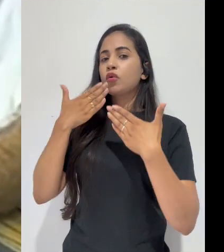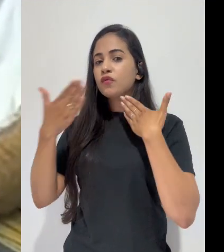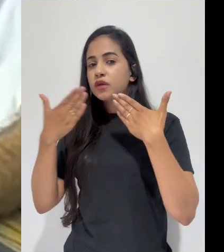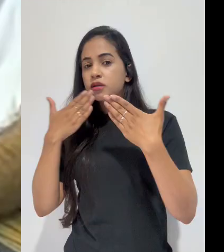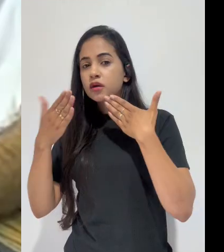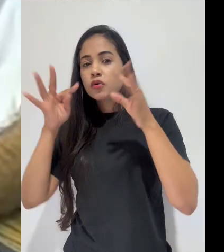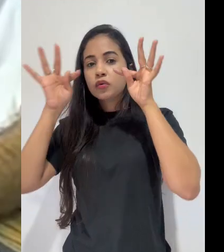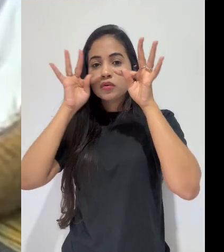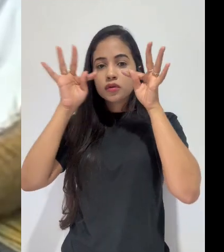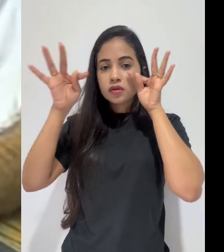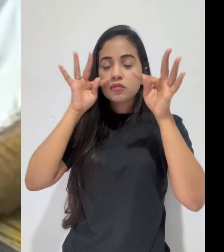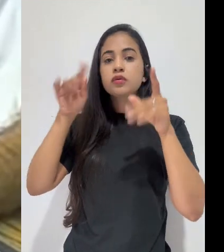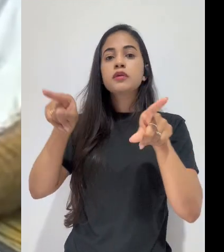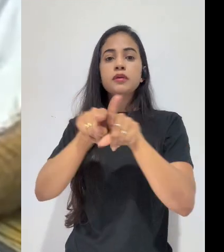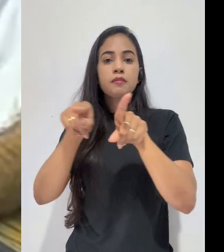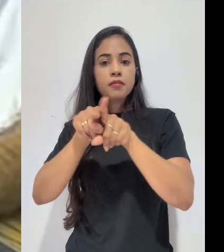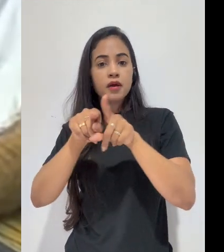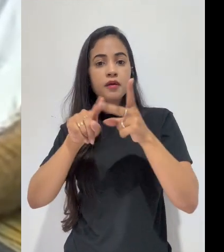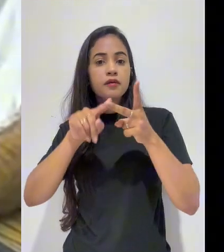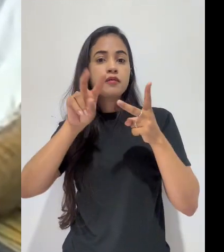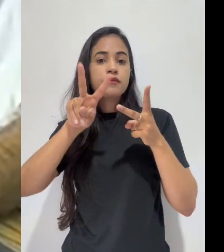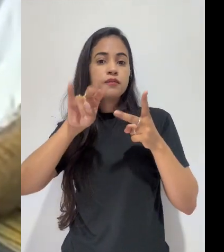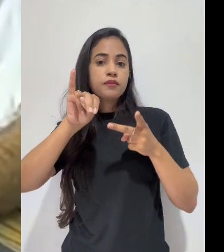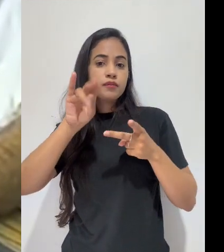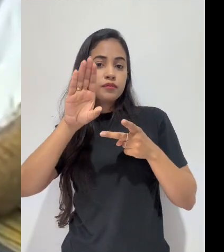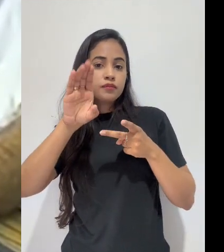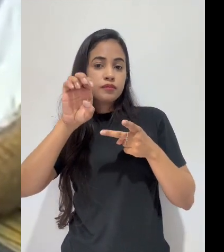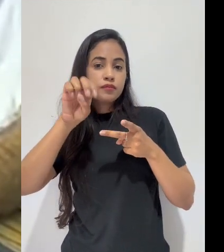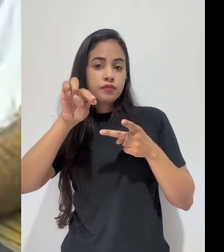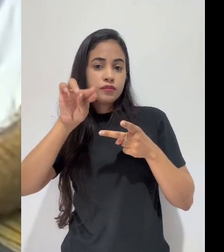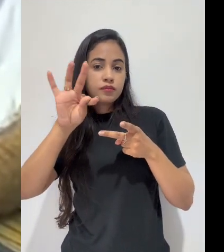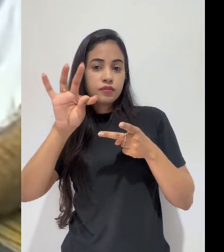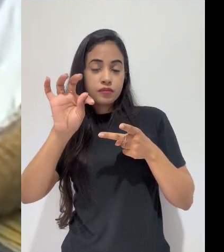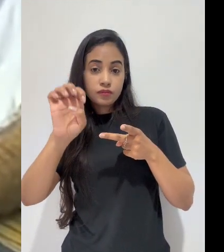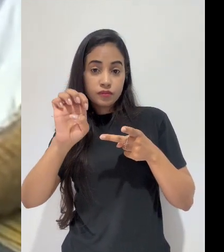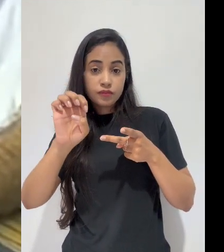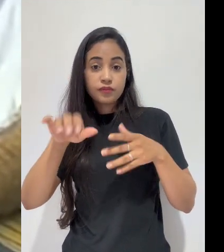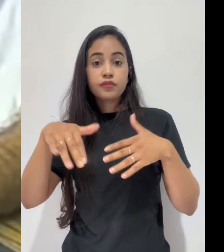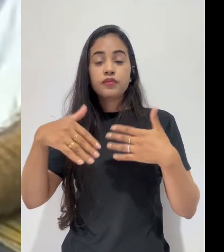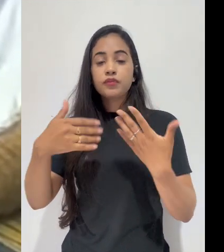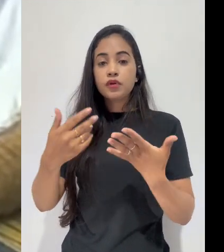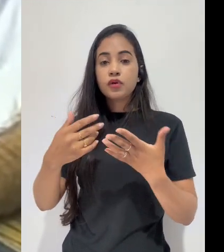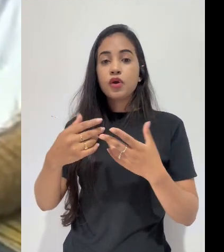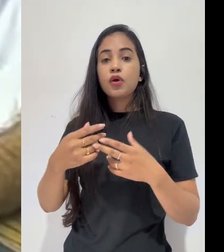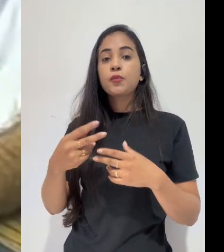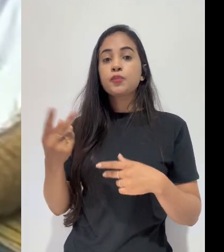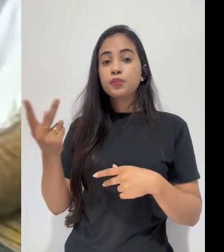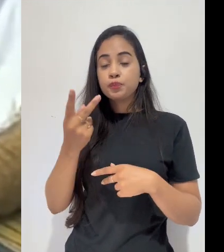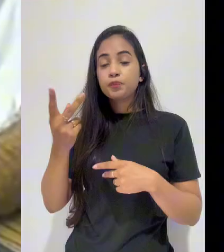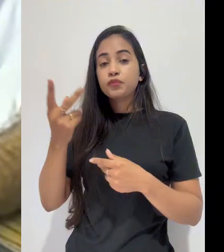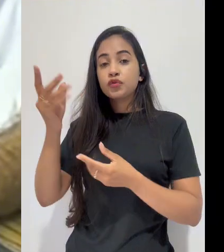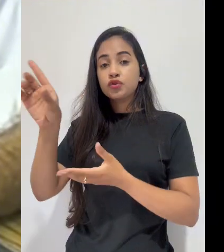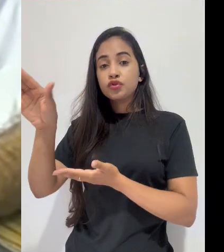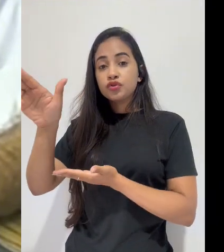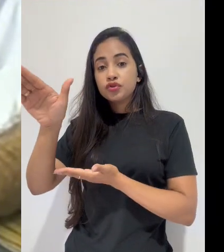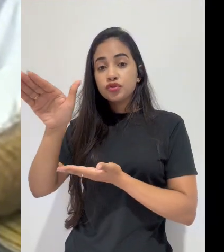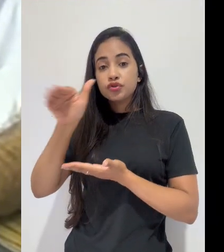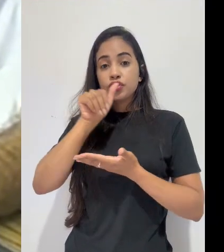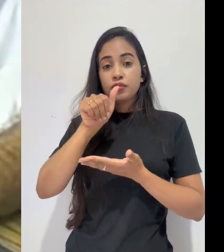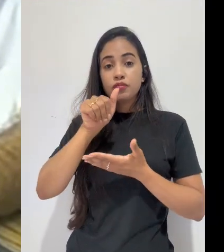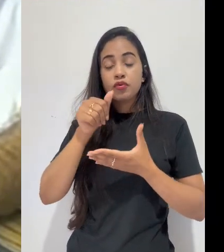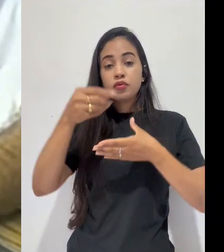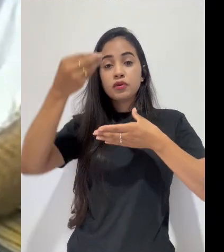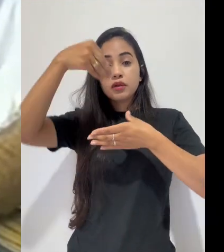testemunhas, conversamos com o Vicente, estava uma situação bastante tranquila, e fomos chamados